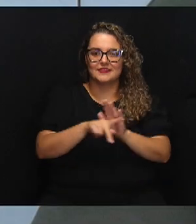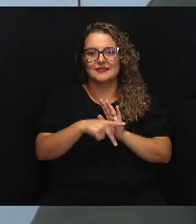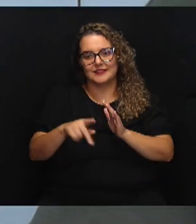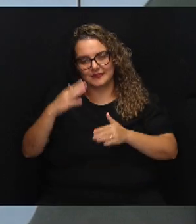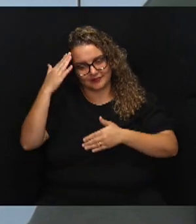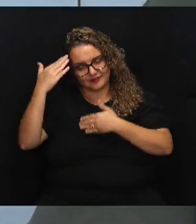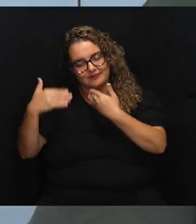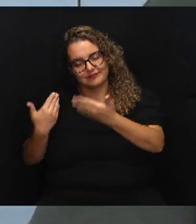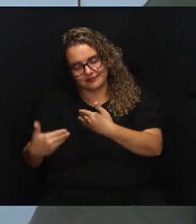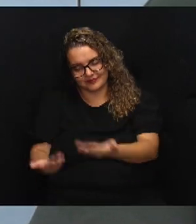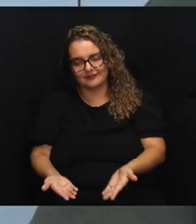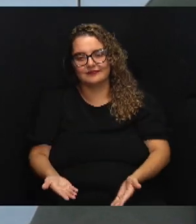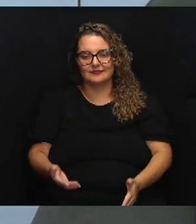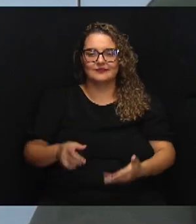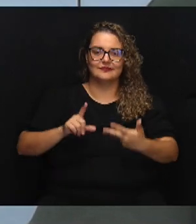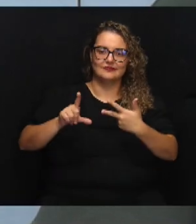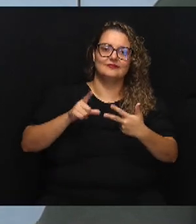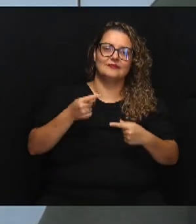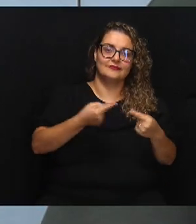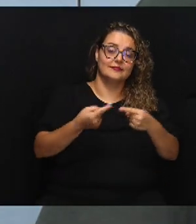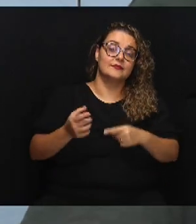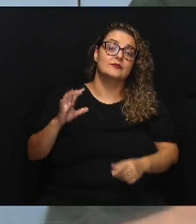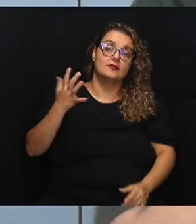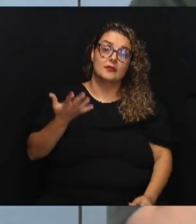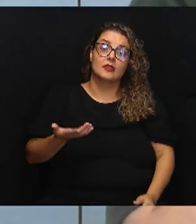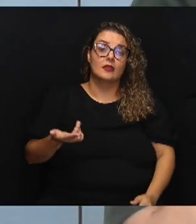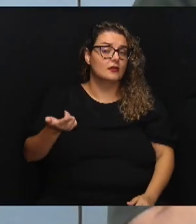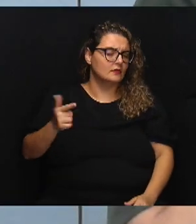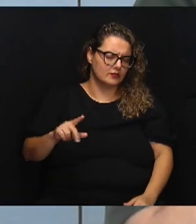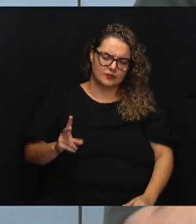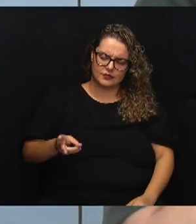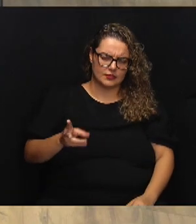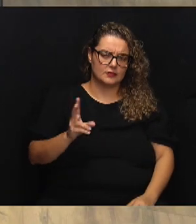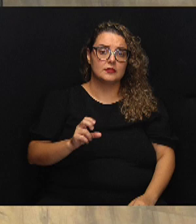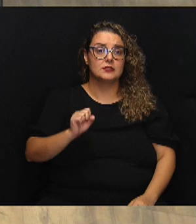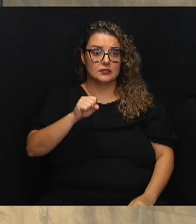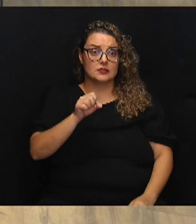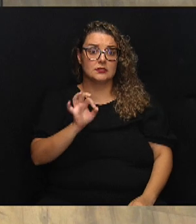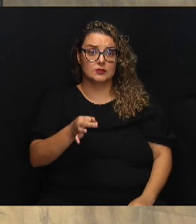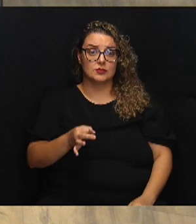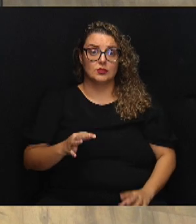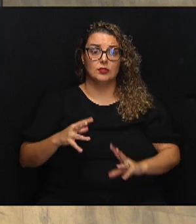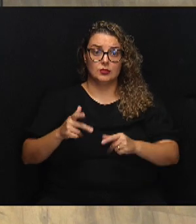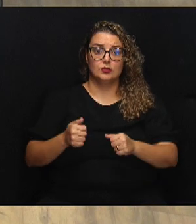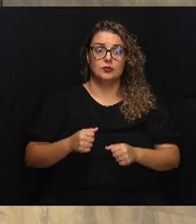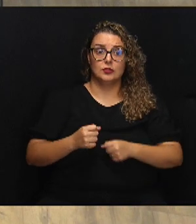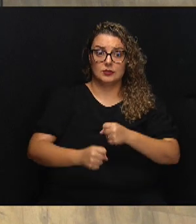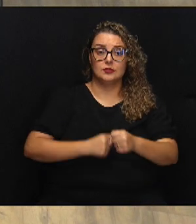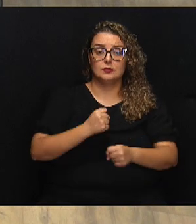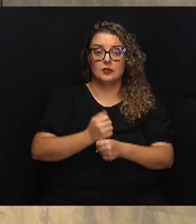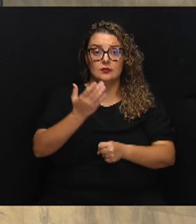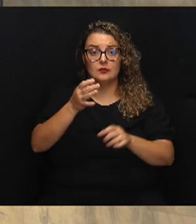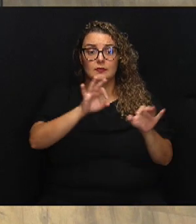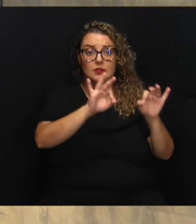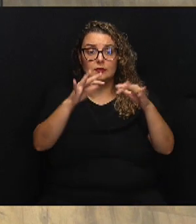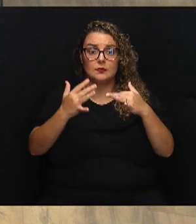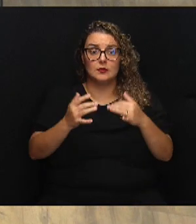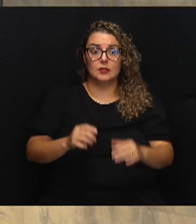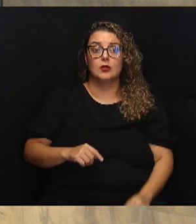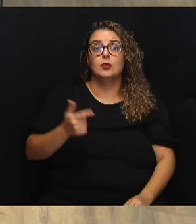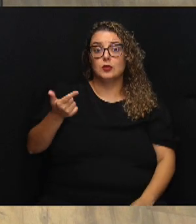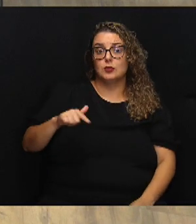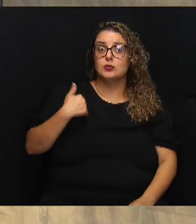nosso legislativo, e esse debate existe aí e vai continuar tendo. Sim, certamente durante todo este ano, para você que está nos acompanhando, fique na